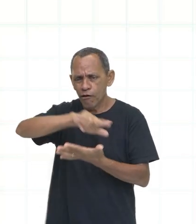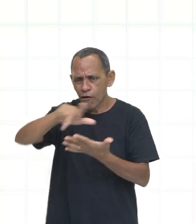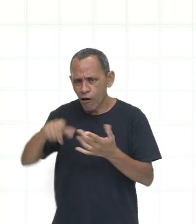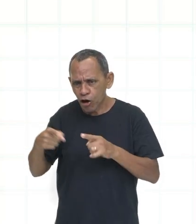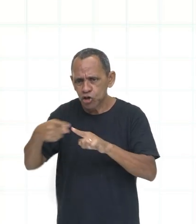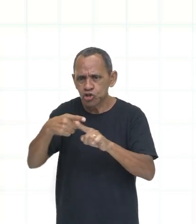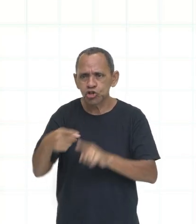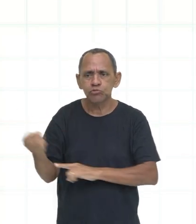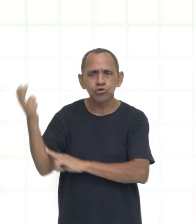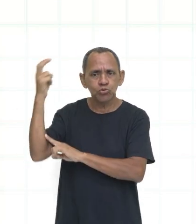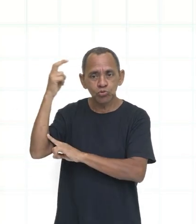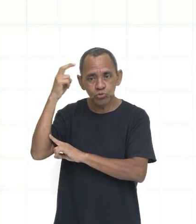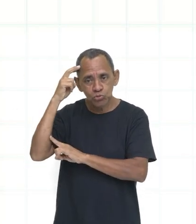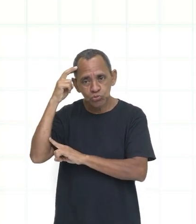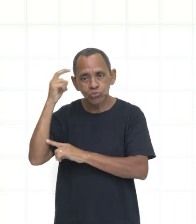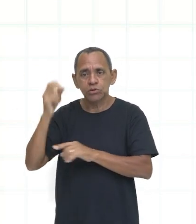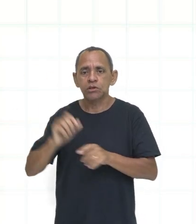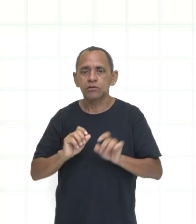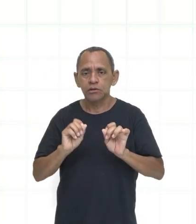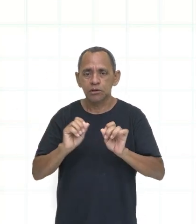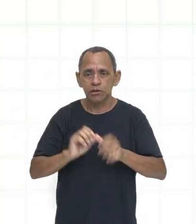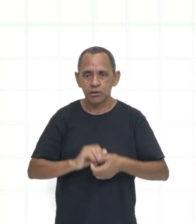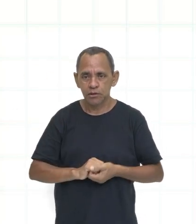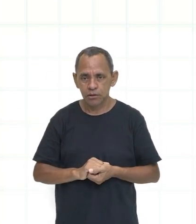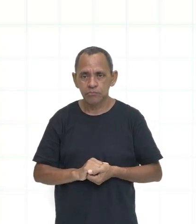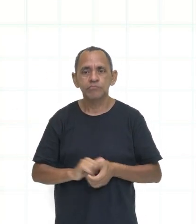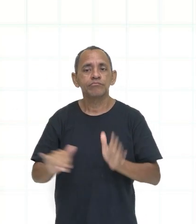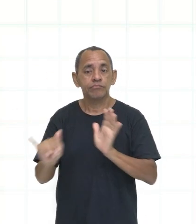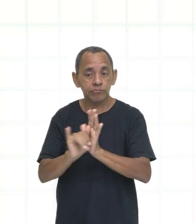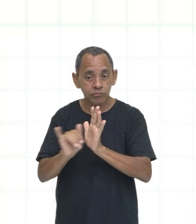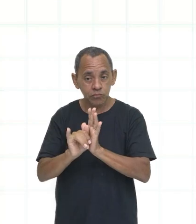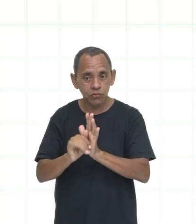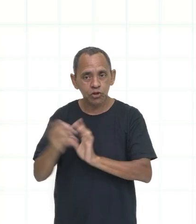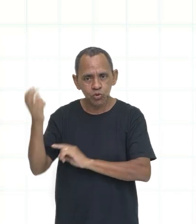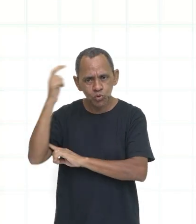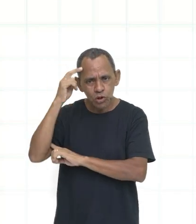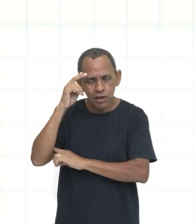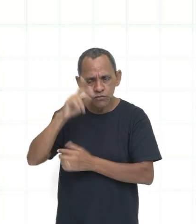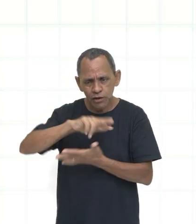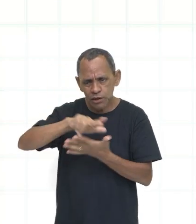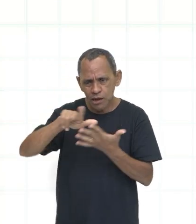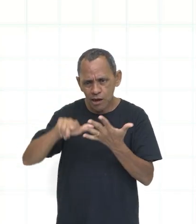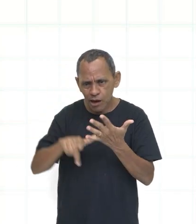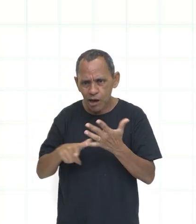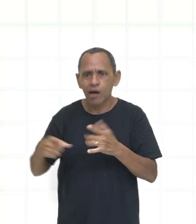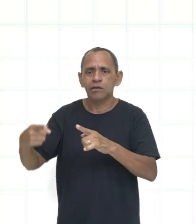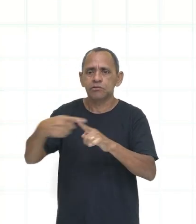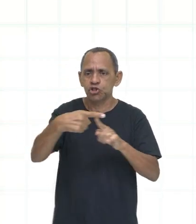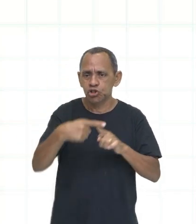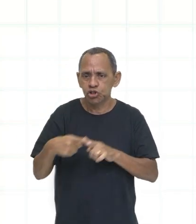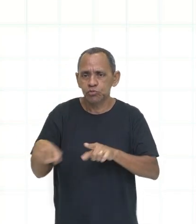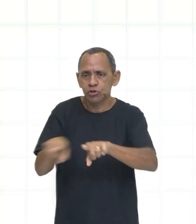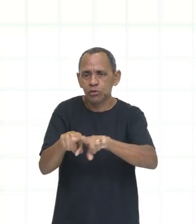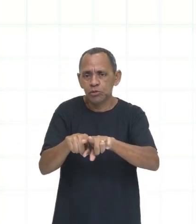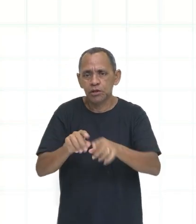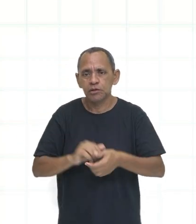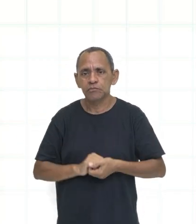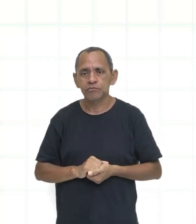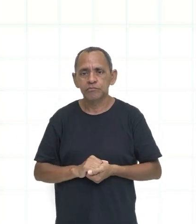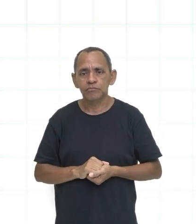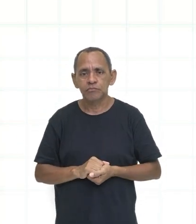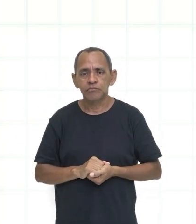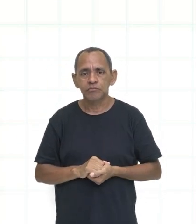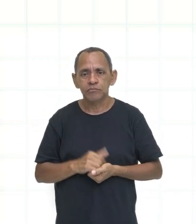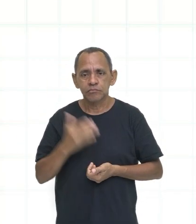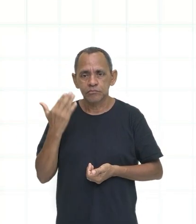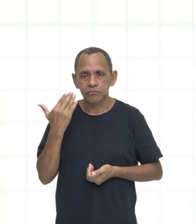diversas culturas, as identidades, né, cultural diversas. O que eu quero chamar a atenção para vocês é aqui,